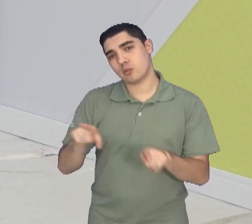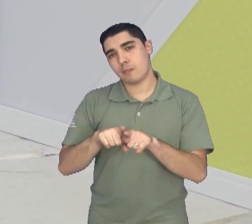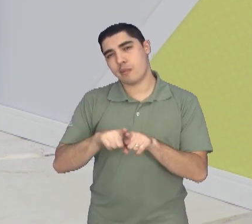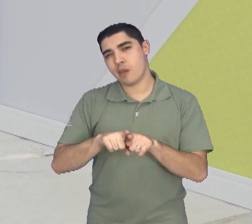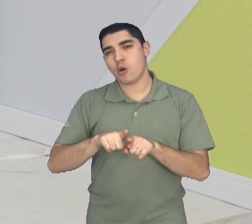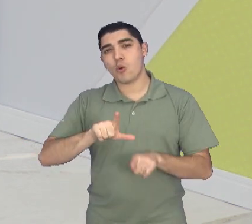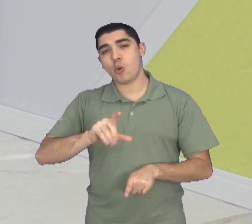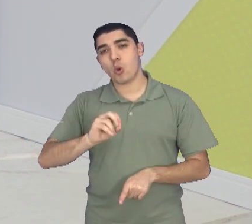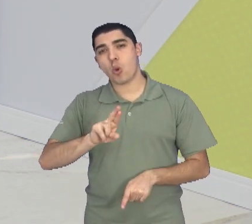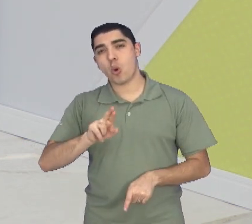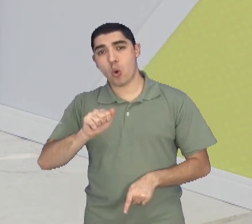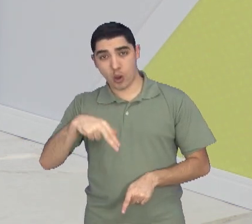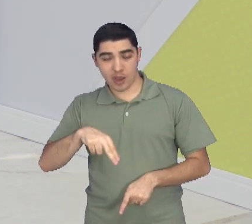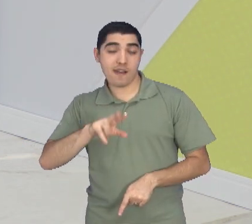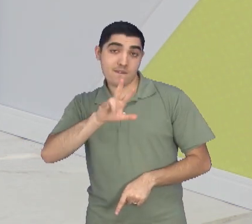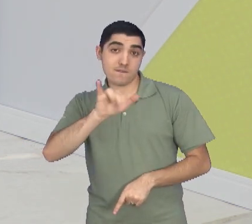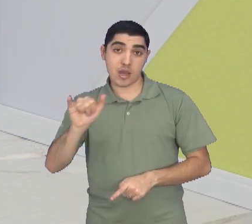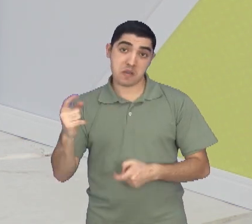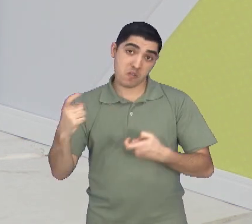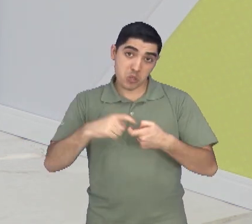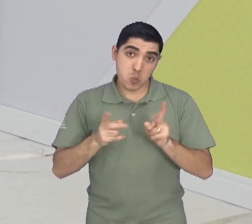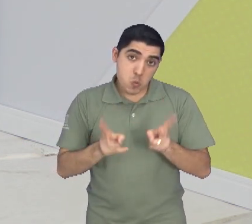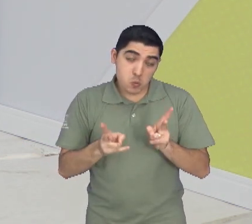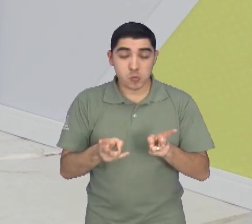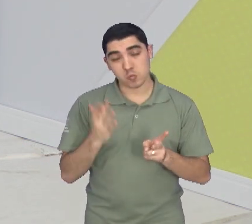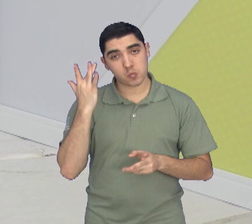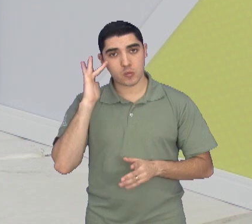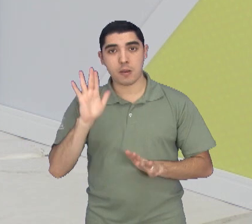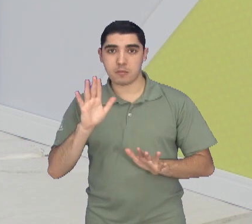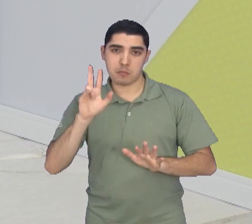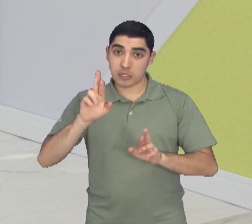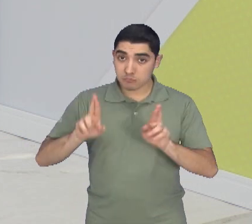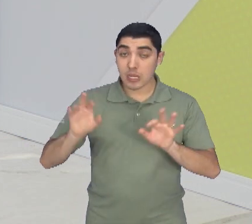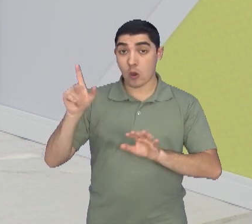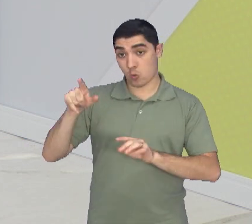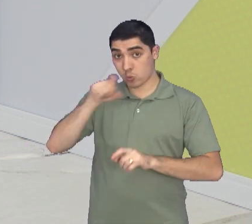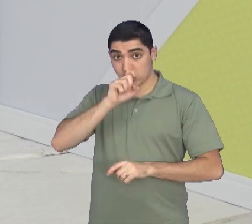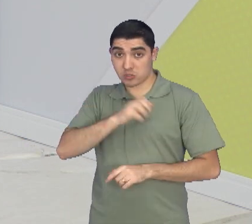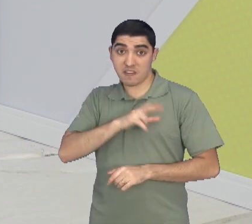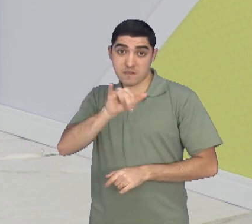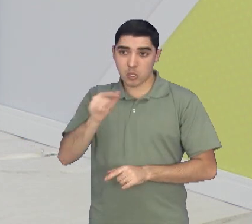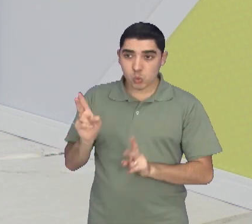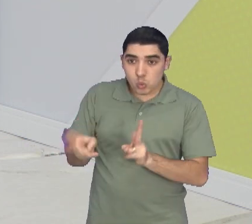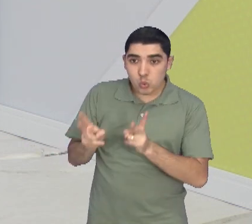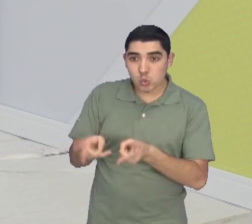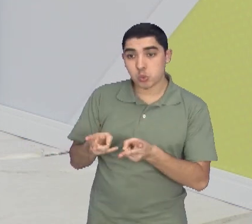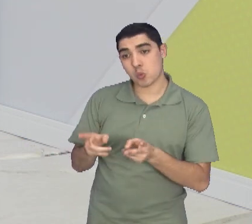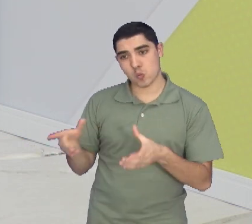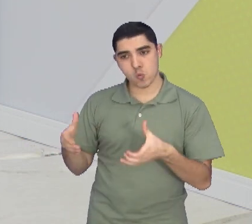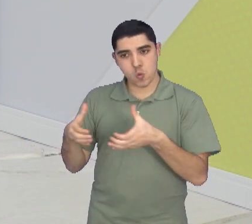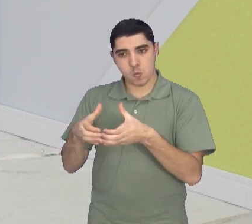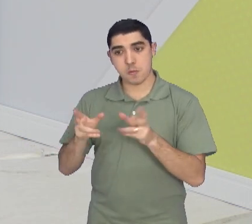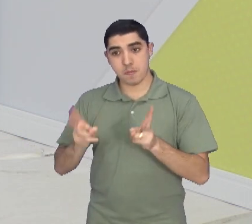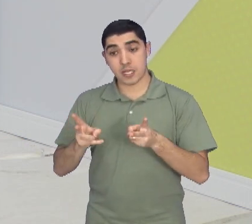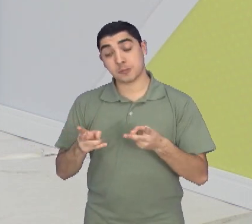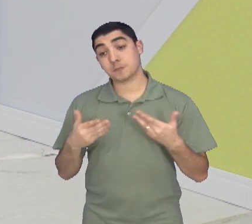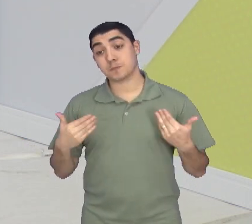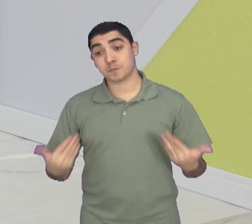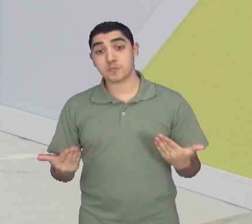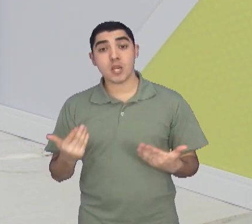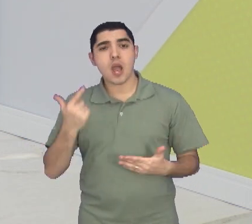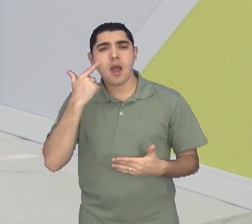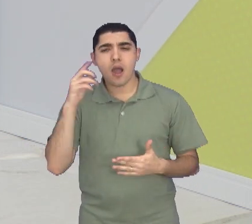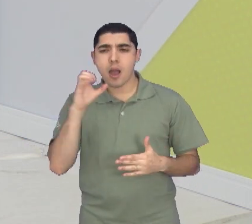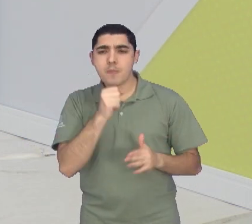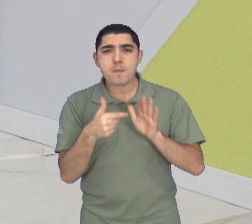ver se o São José vai aproveitá-lo aí na reta final, tá certo? Matheus, só coloca pra gente rapidinho aqui então os jogos do São